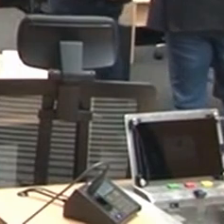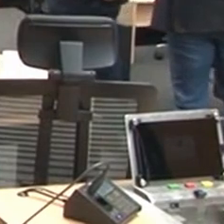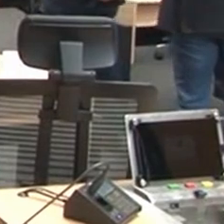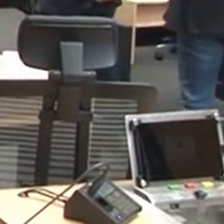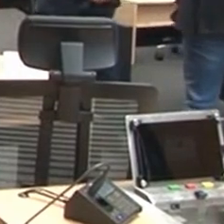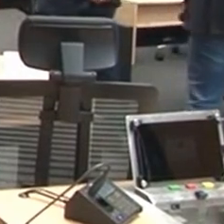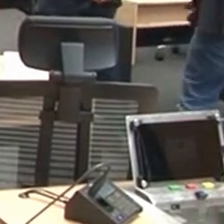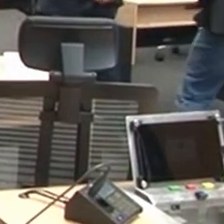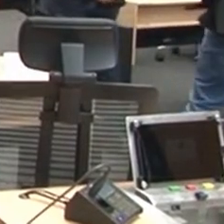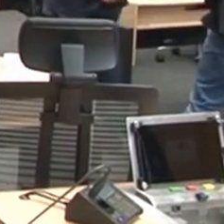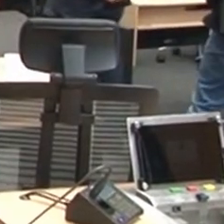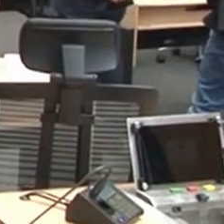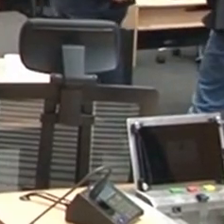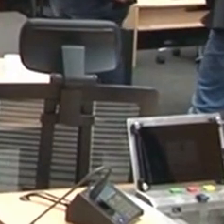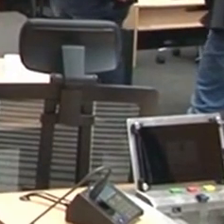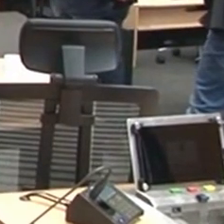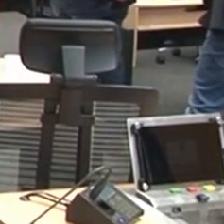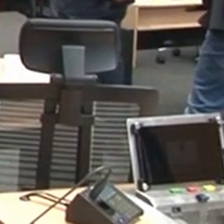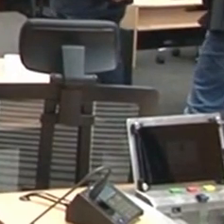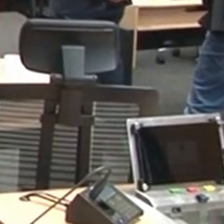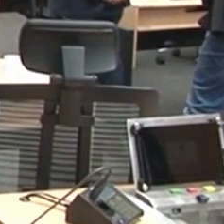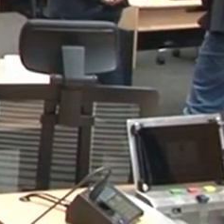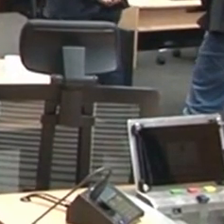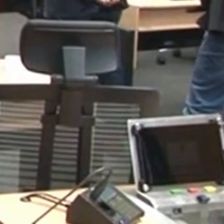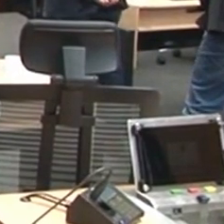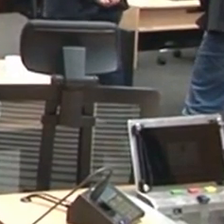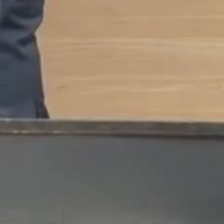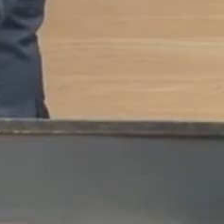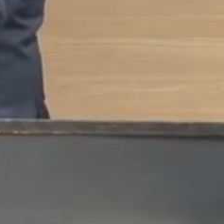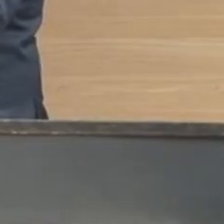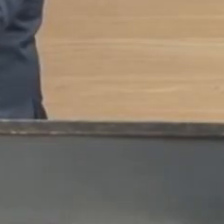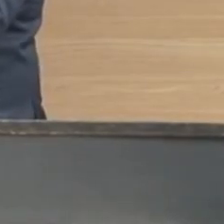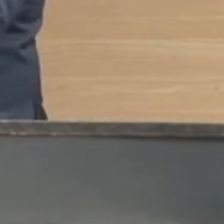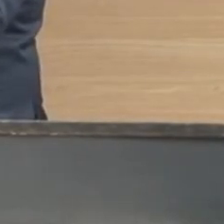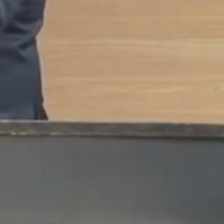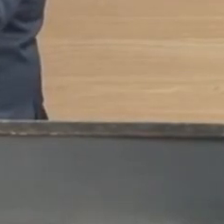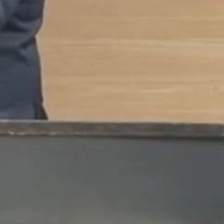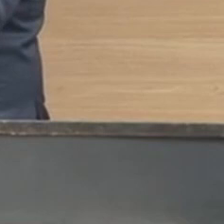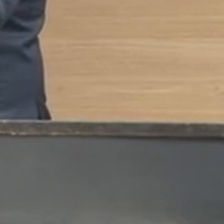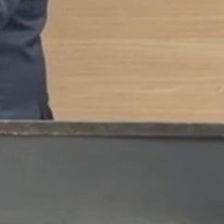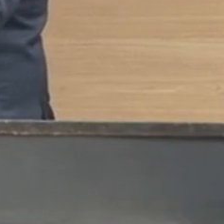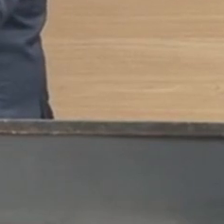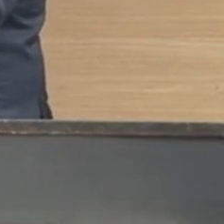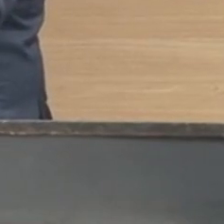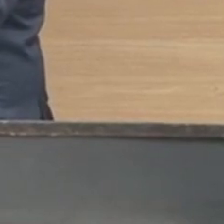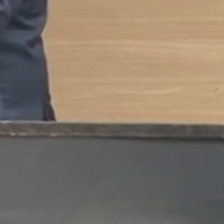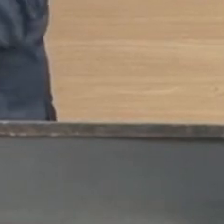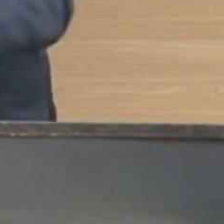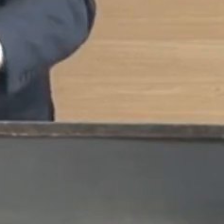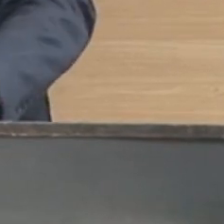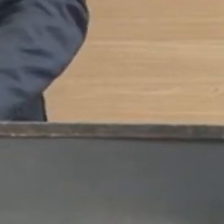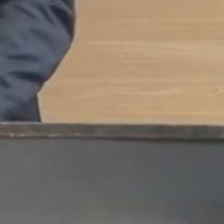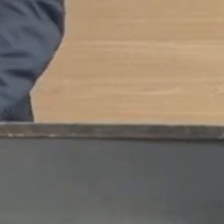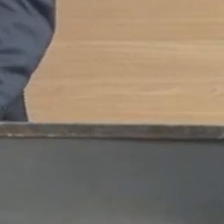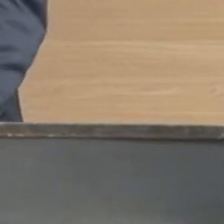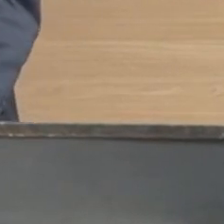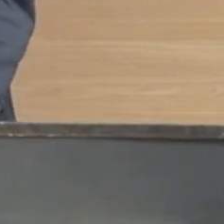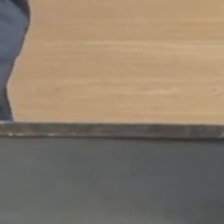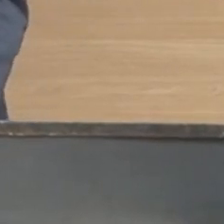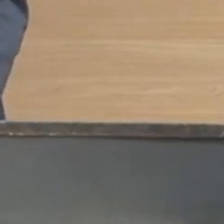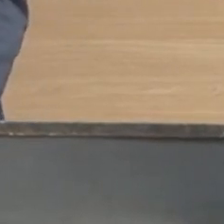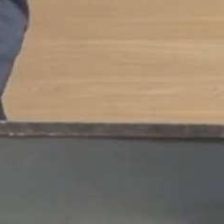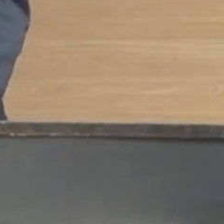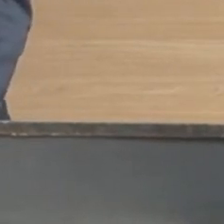Os problemas do Centro de Atenção Psicossocial do bairro do Cordeiro foram ressaltados pelo vereador Davi Muniz em discurso na tribuna